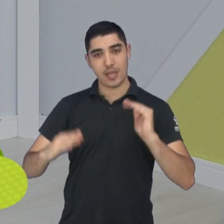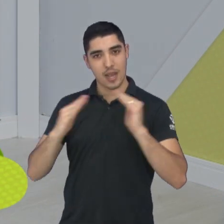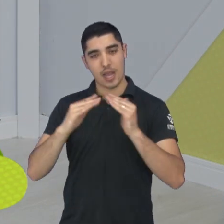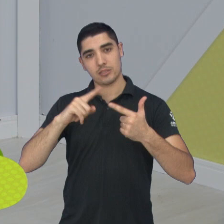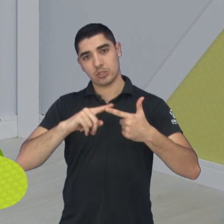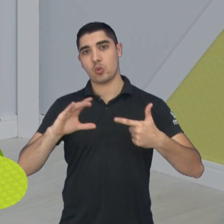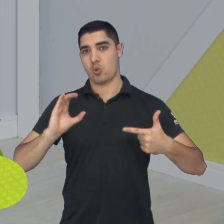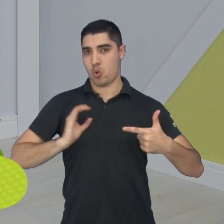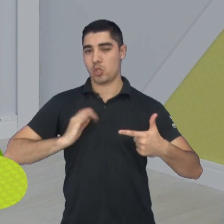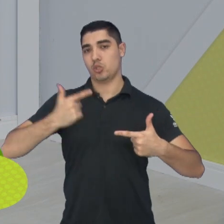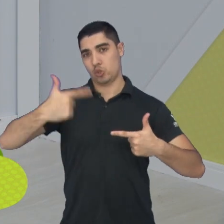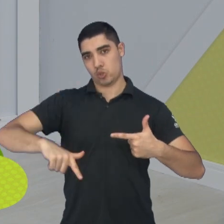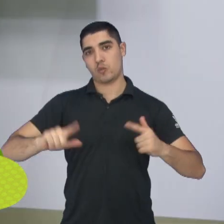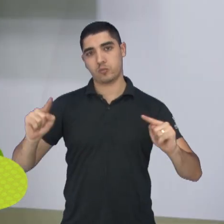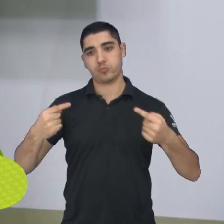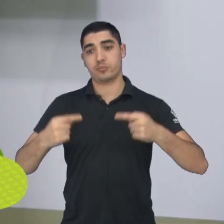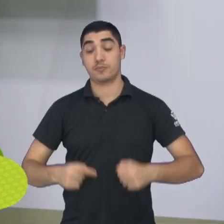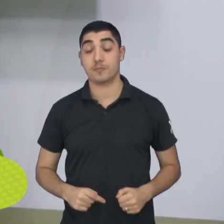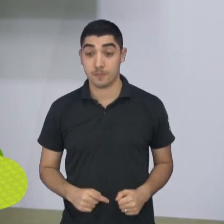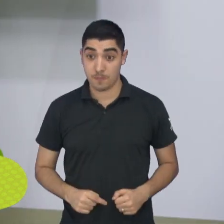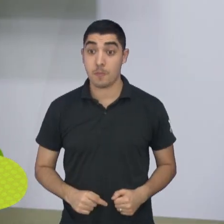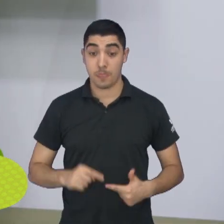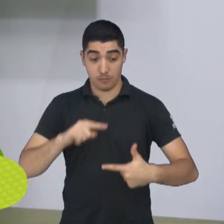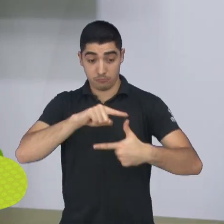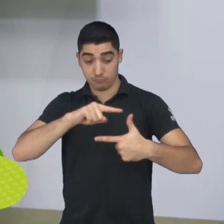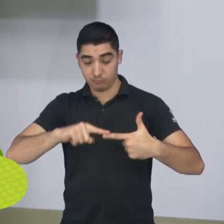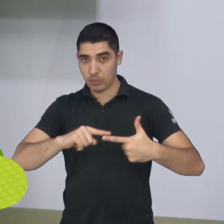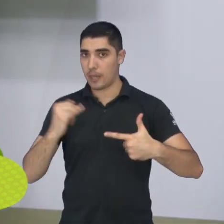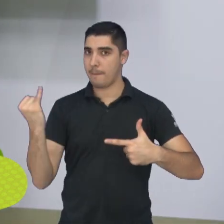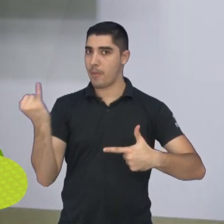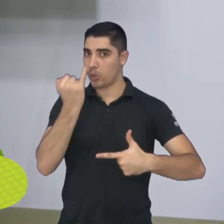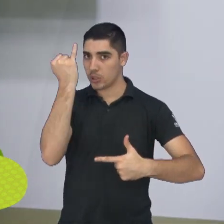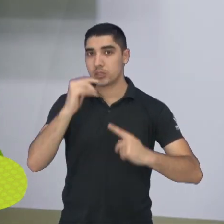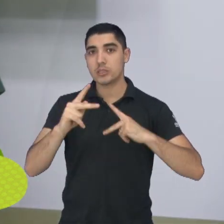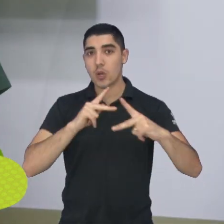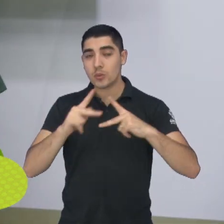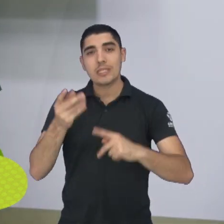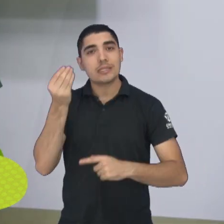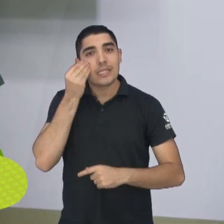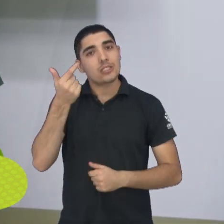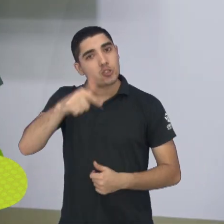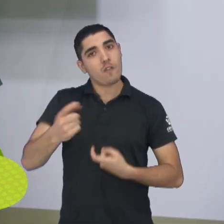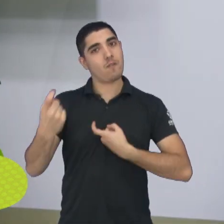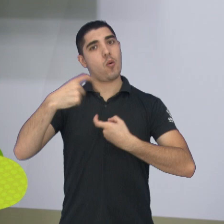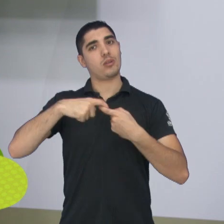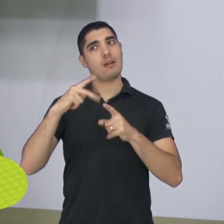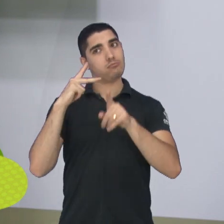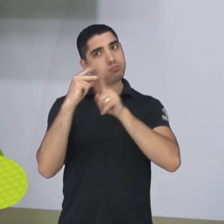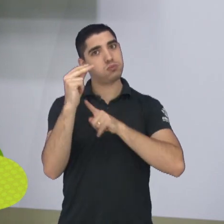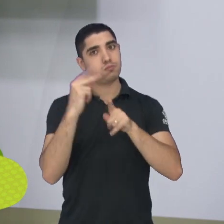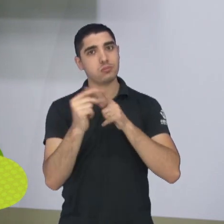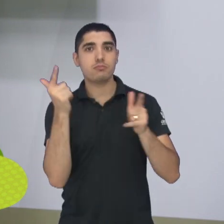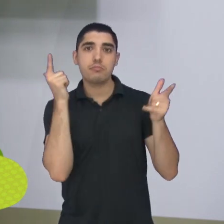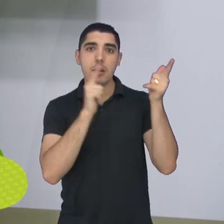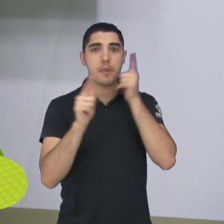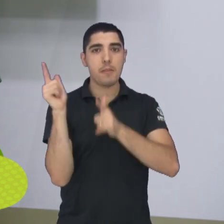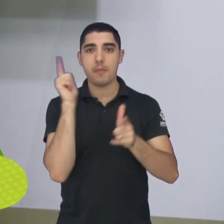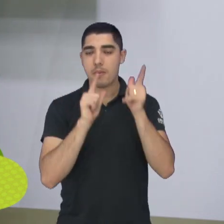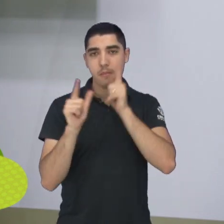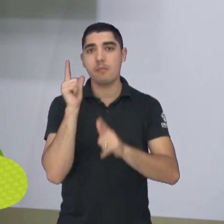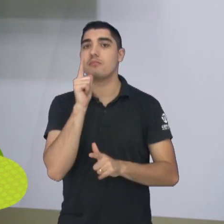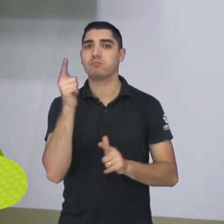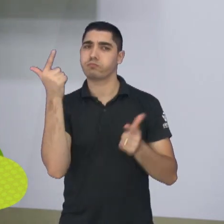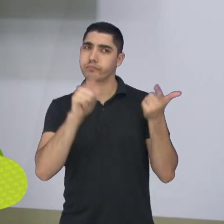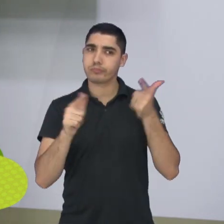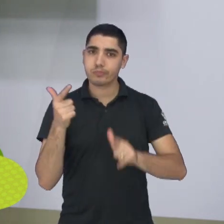NBB, Brunão. Então, 2 jogos aí importantes para o São José para tentar voltar esse caminho de vitórias aí e voltar